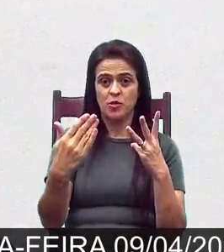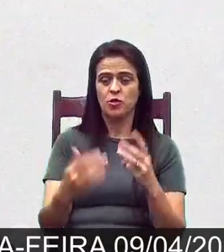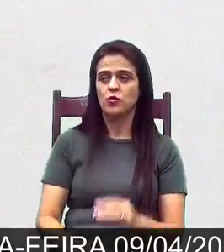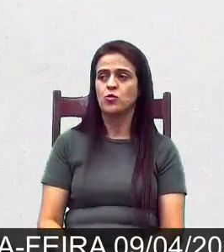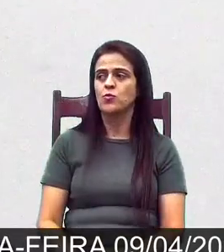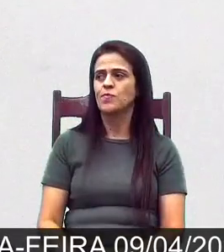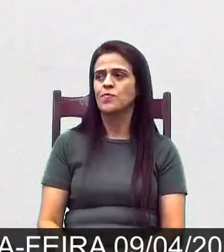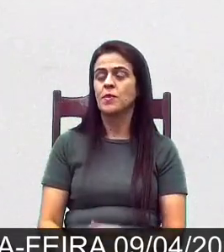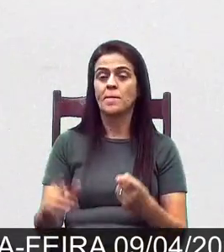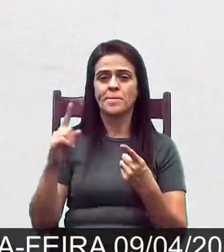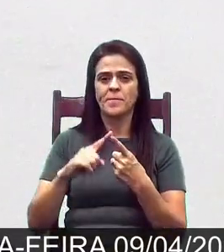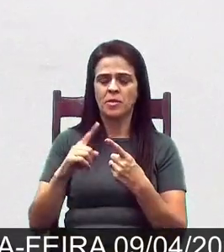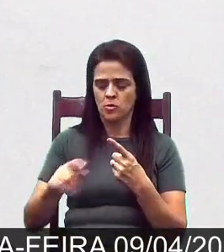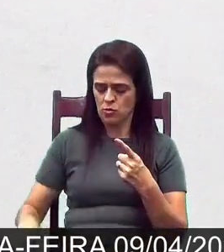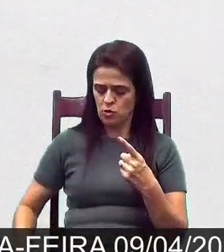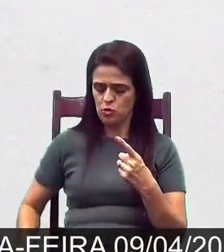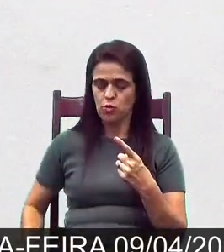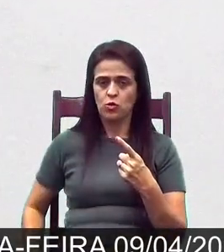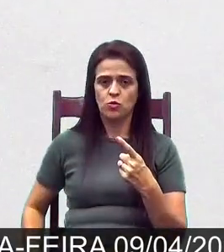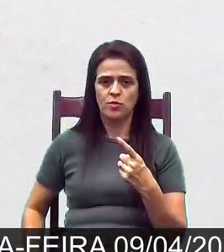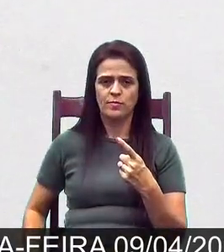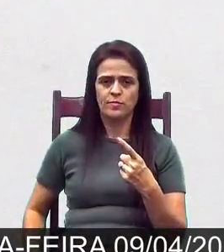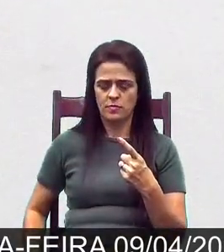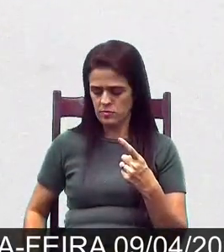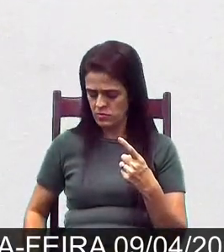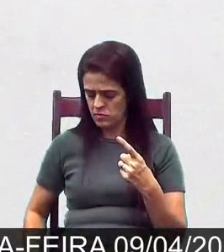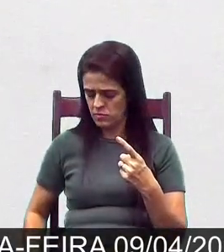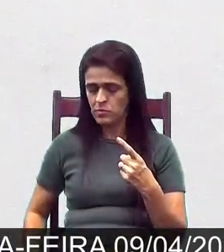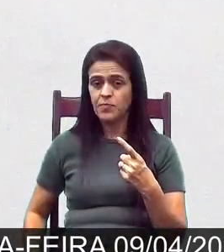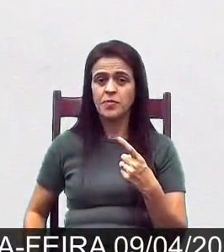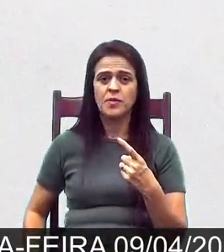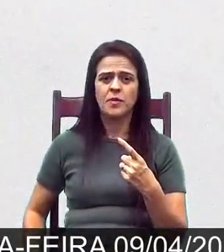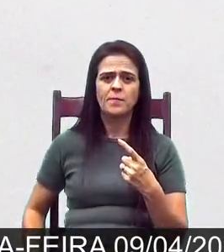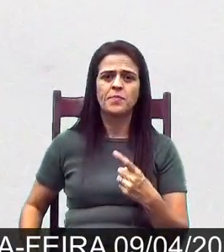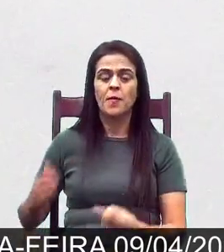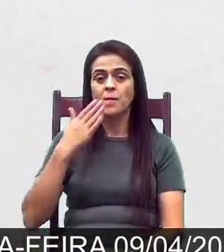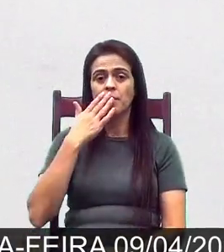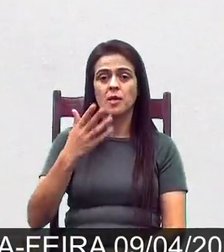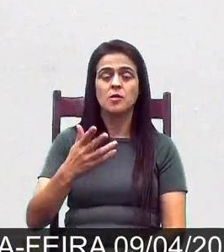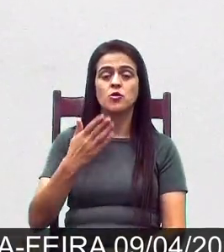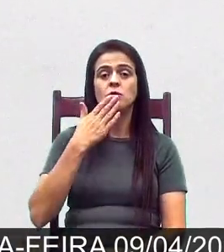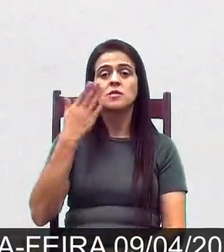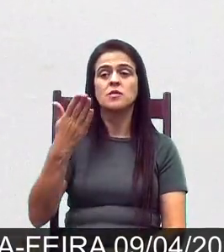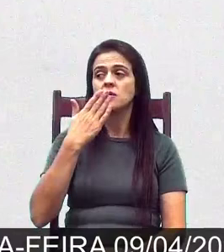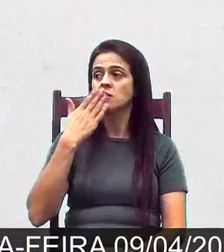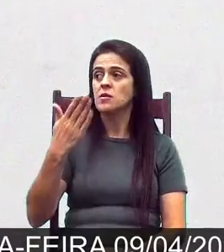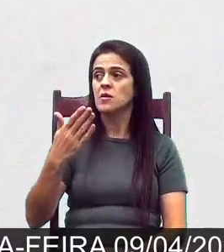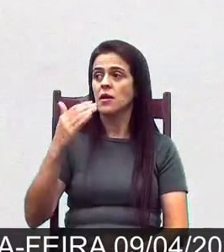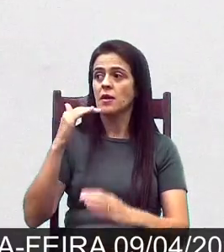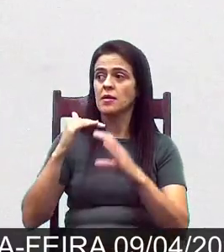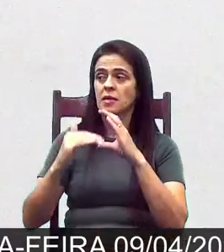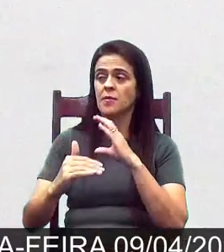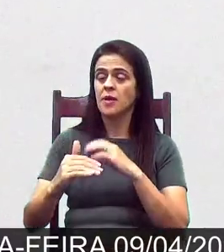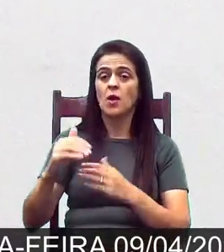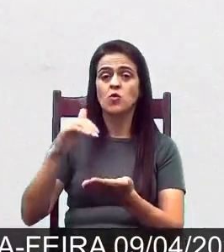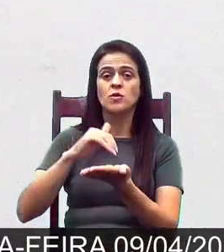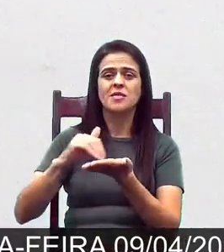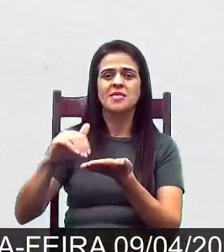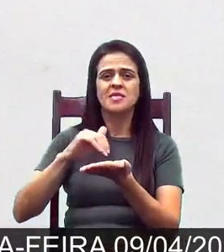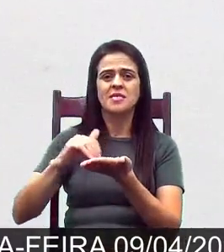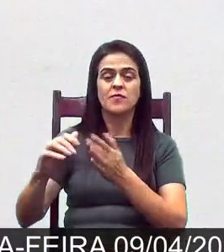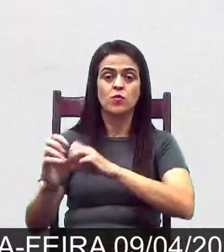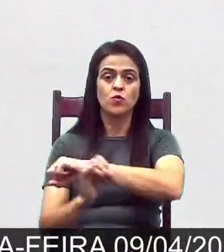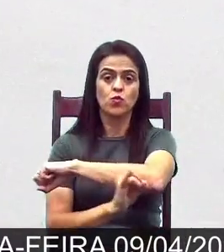tarde. O primeiro, o vereador Sargento Anísio Pereira requer que, após aprovado, o presente seja encaminhado ao secretário